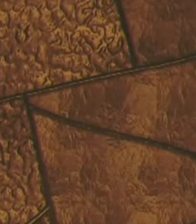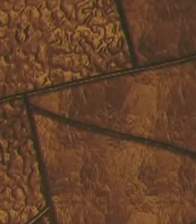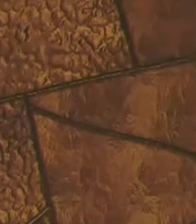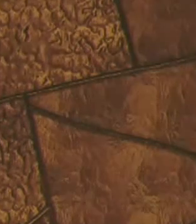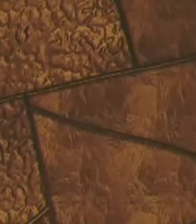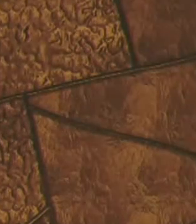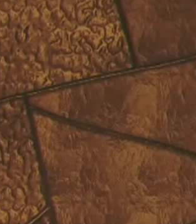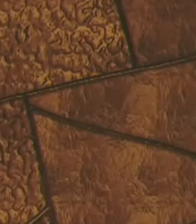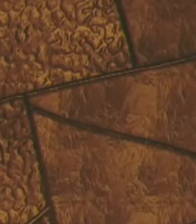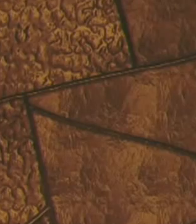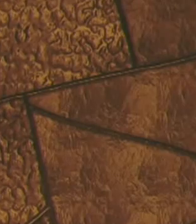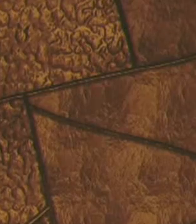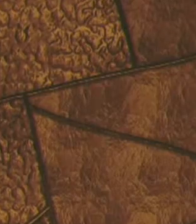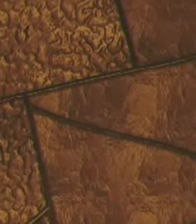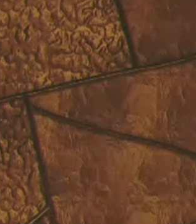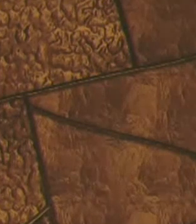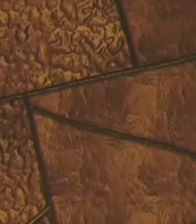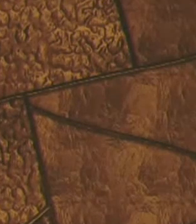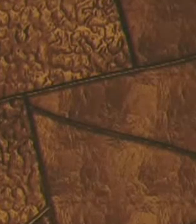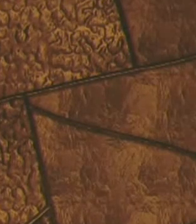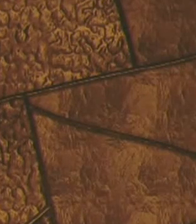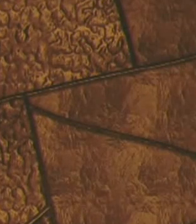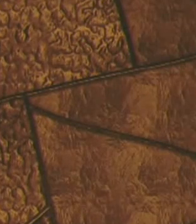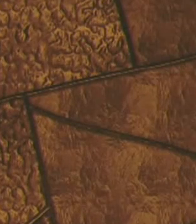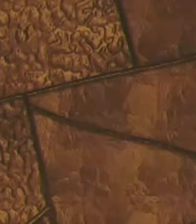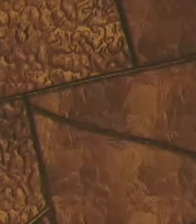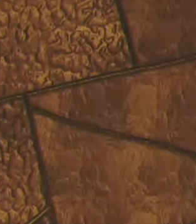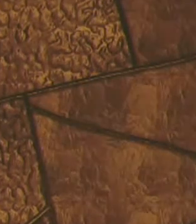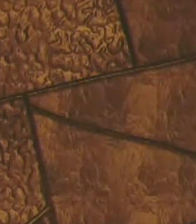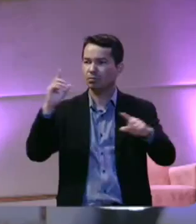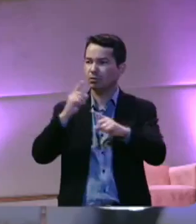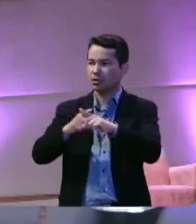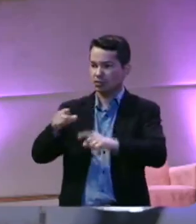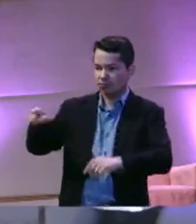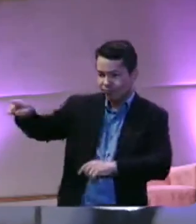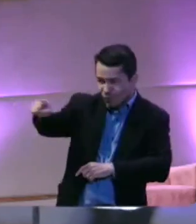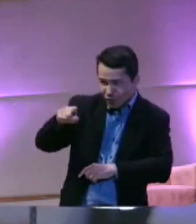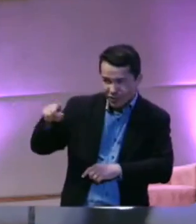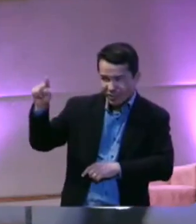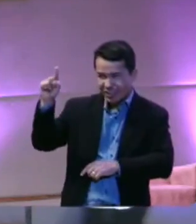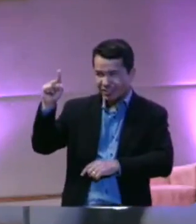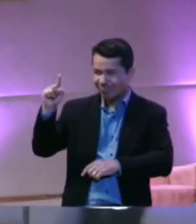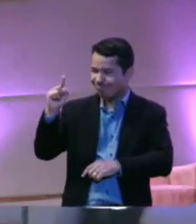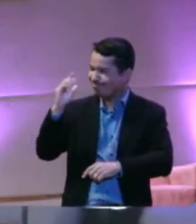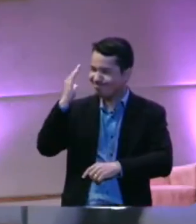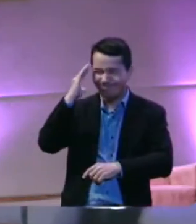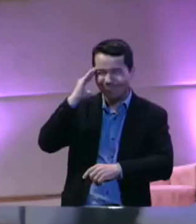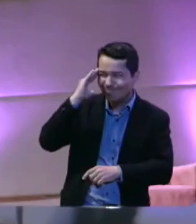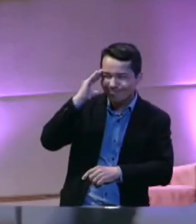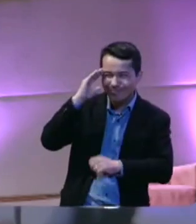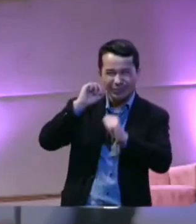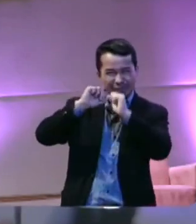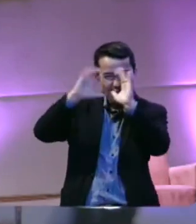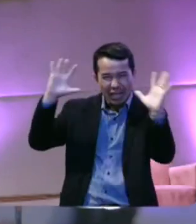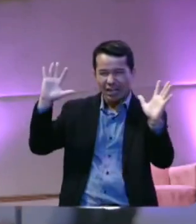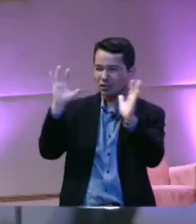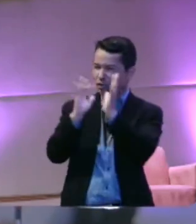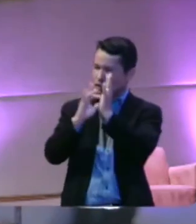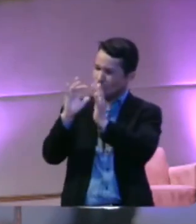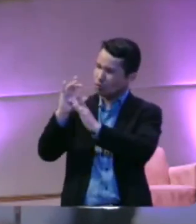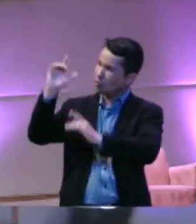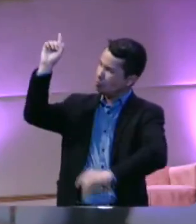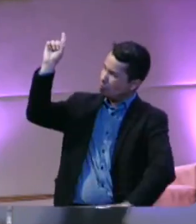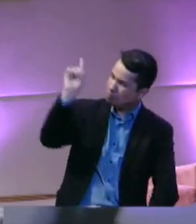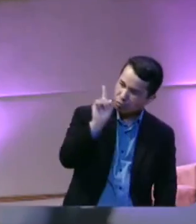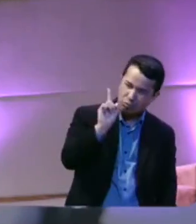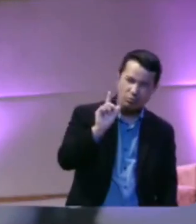não reconheceste o tempo da tua visitação. Esse é um lamento de Jesus sobre a cidade